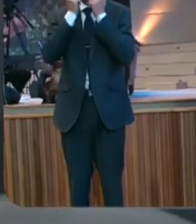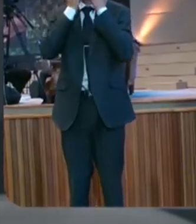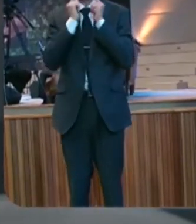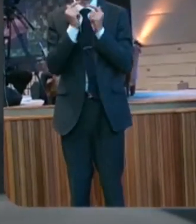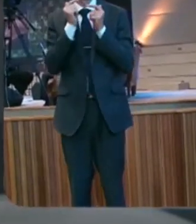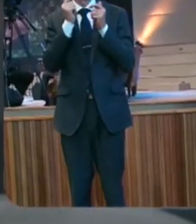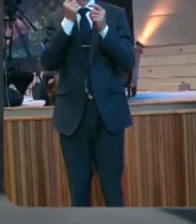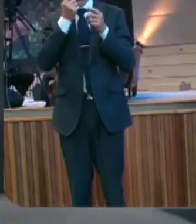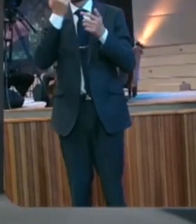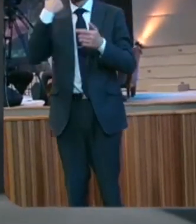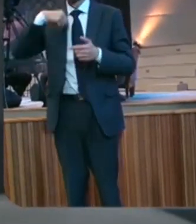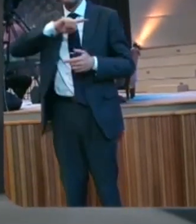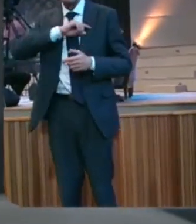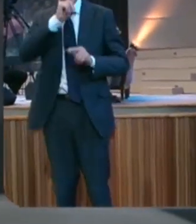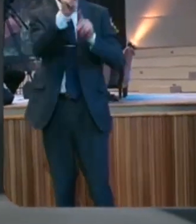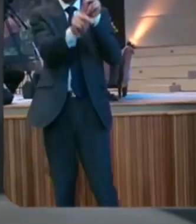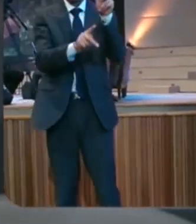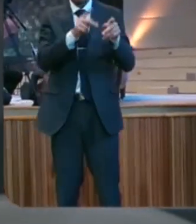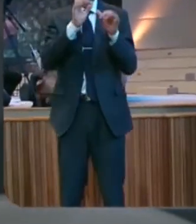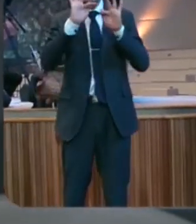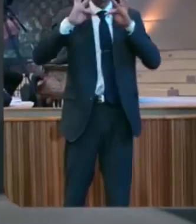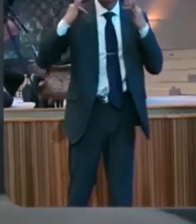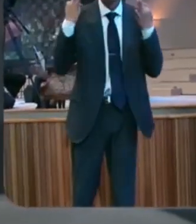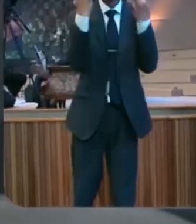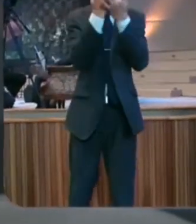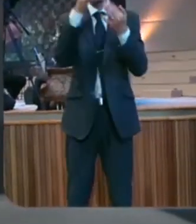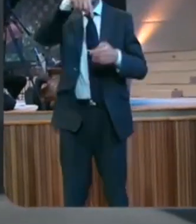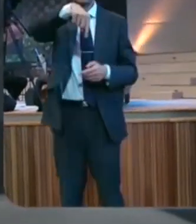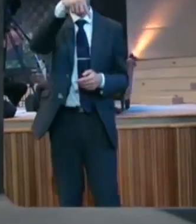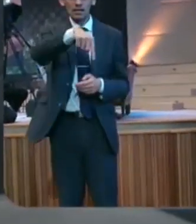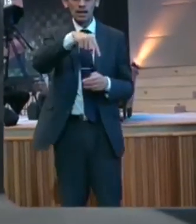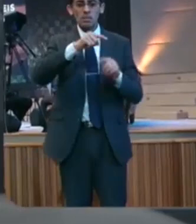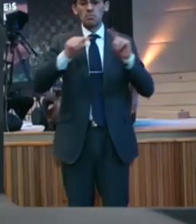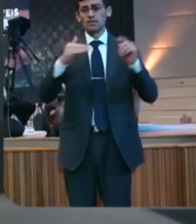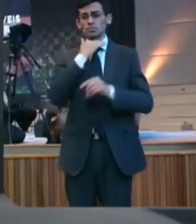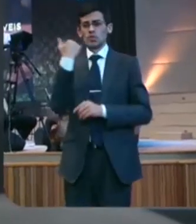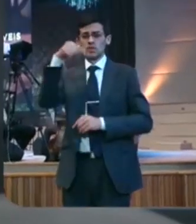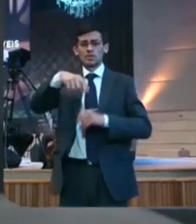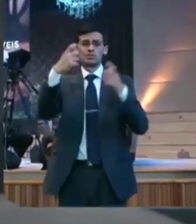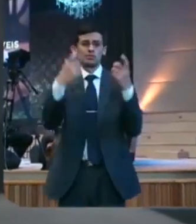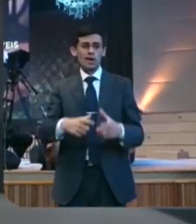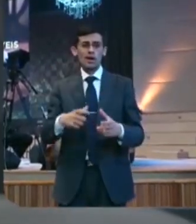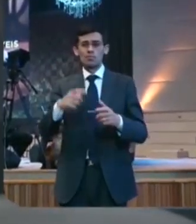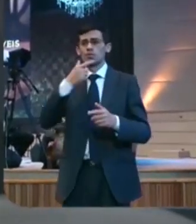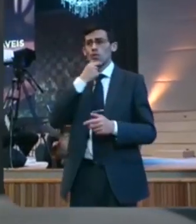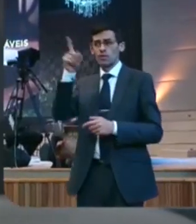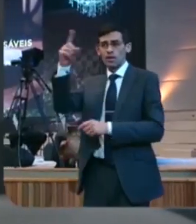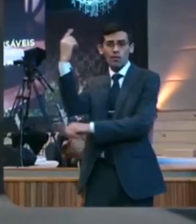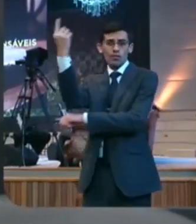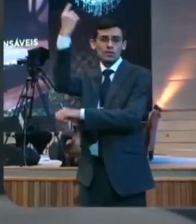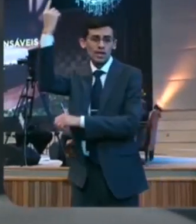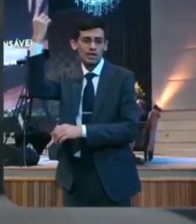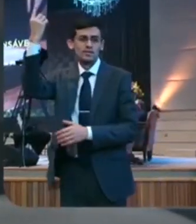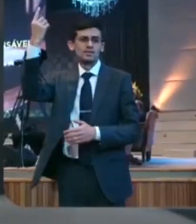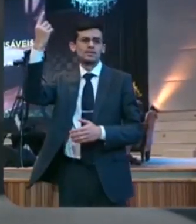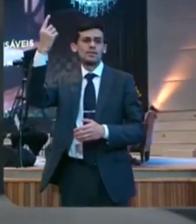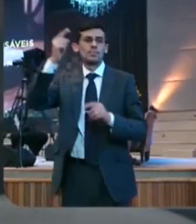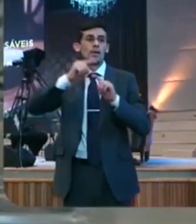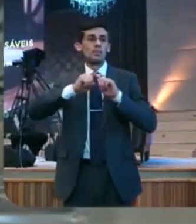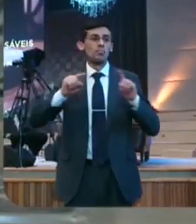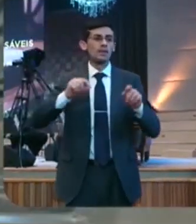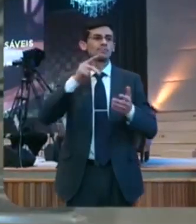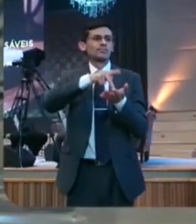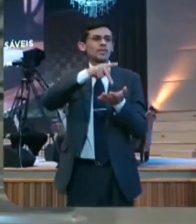elas e dizer: nós trouxemos os nossos filhinhos para morrerem nesta terra na mão dos gigantes. E